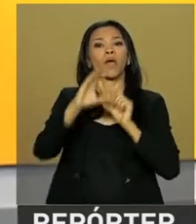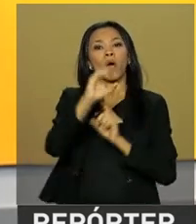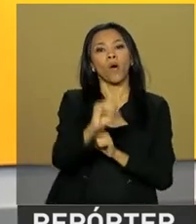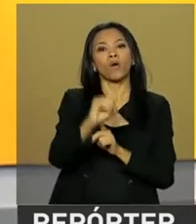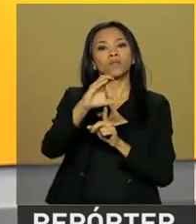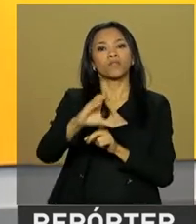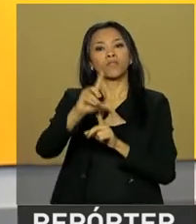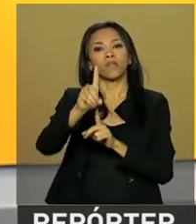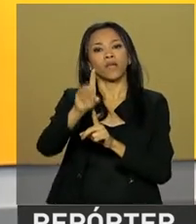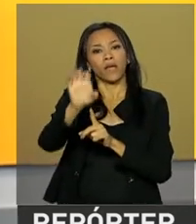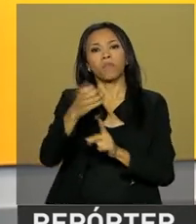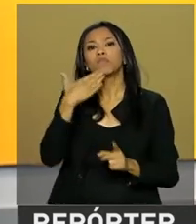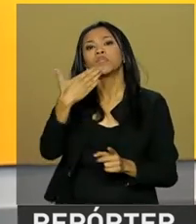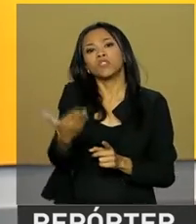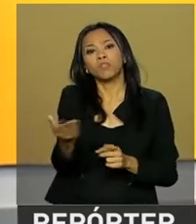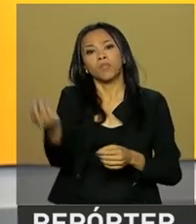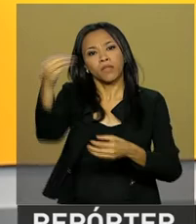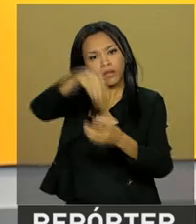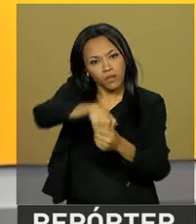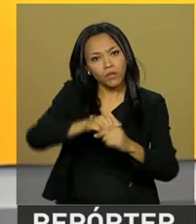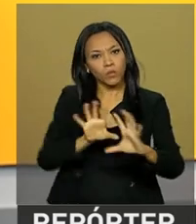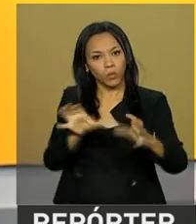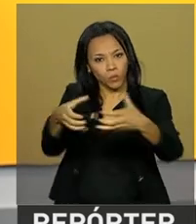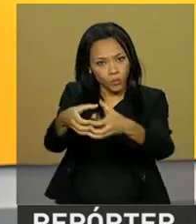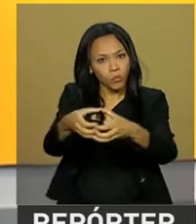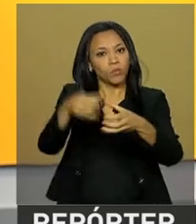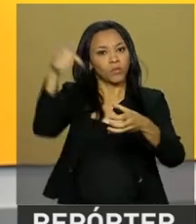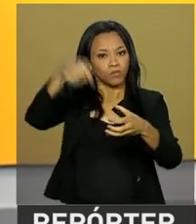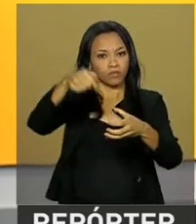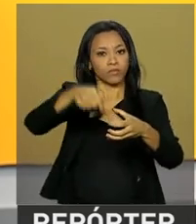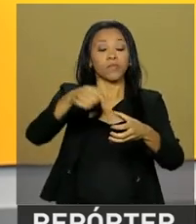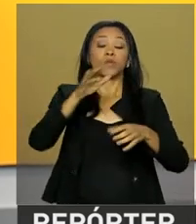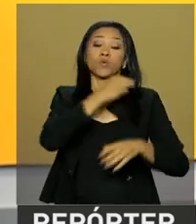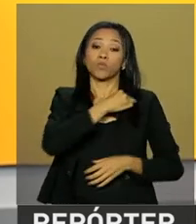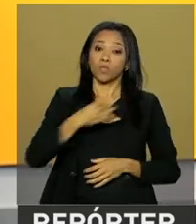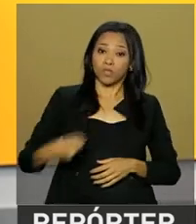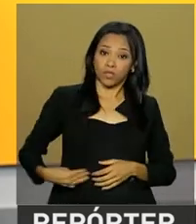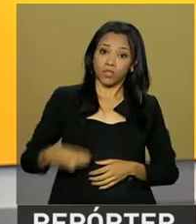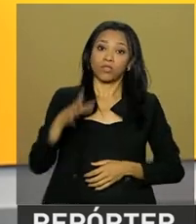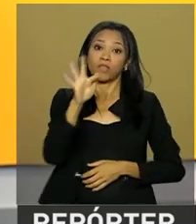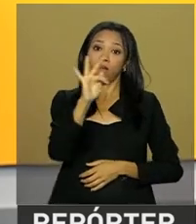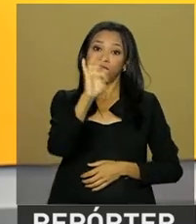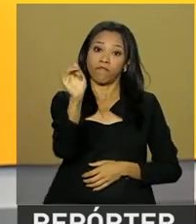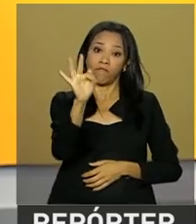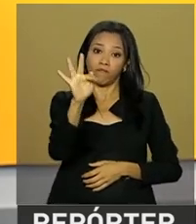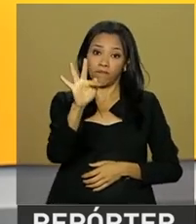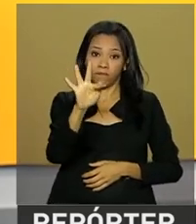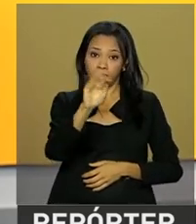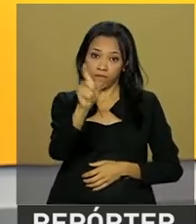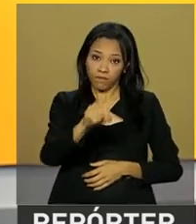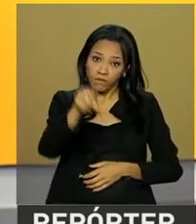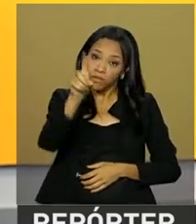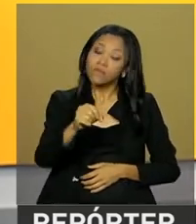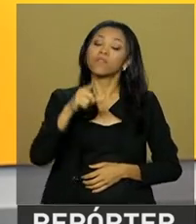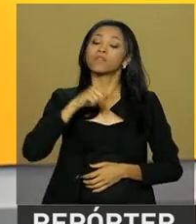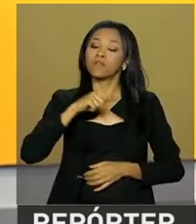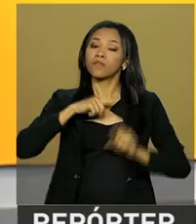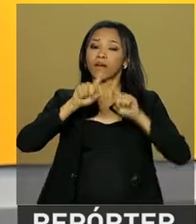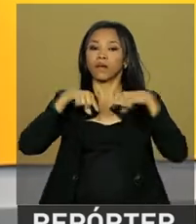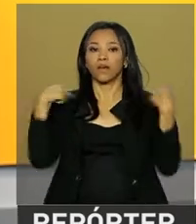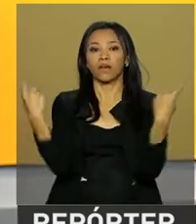para aderir ao grupo. O ministro da Fazenda, Henrique Meirelles, está em Paris, onde participa de uma reunião